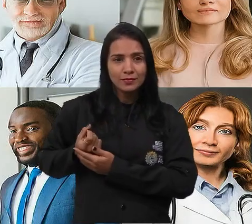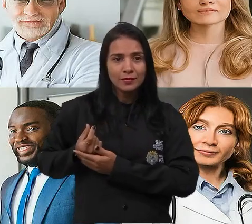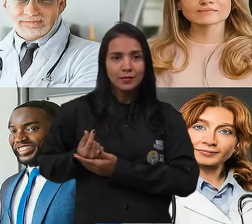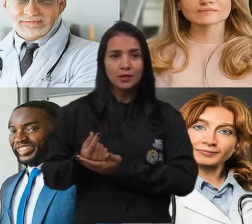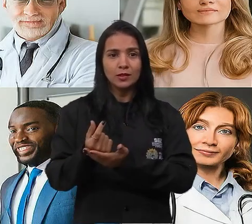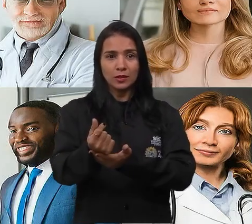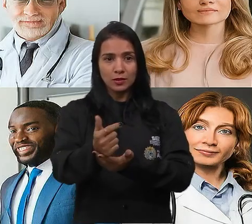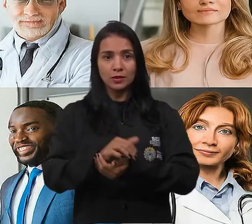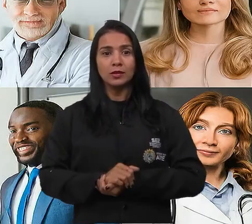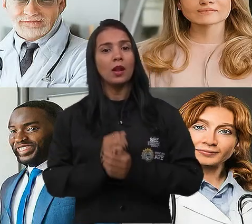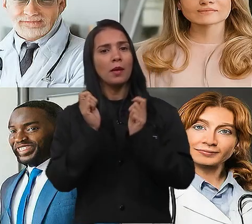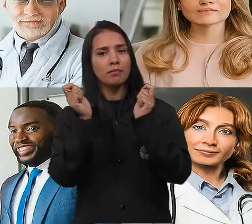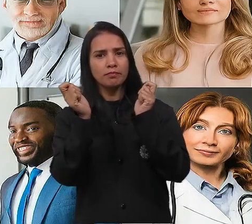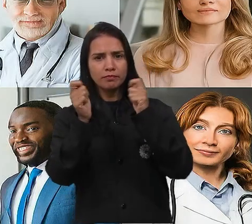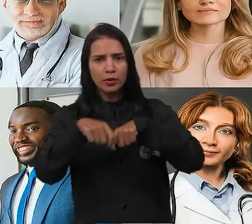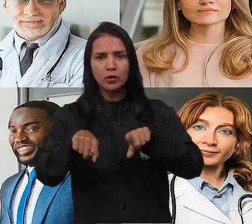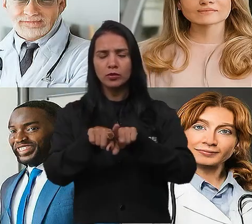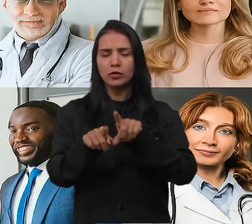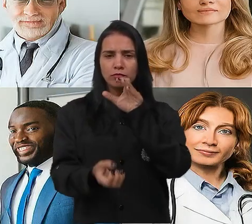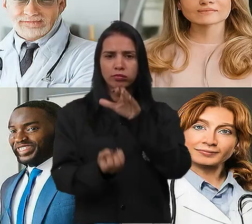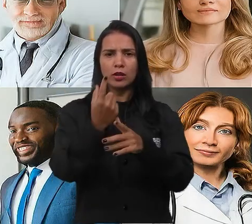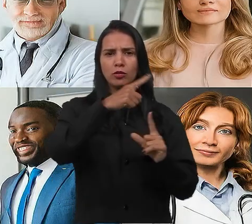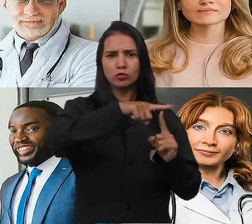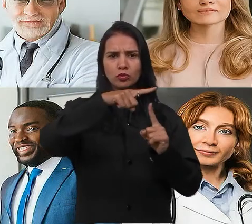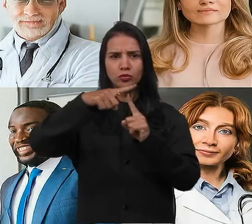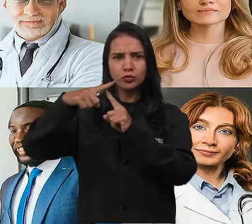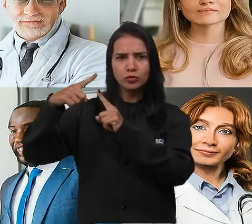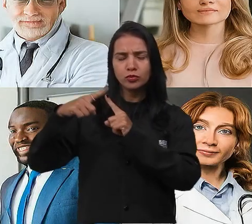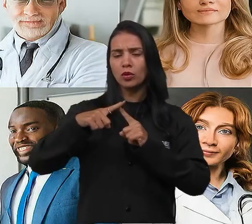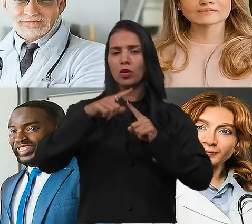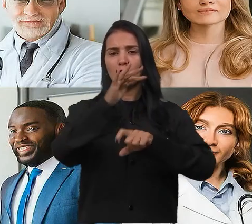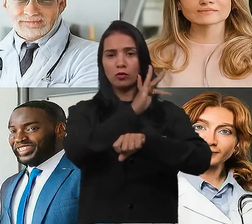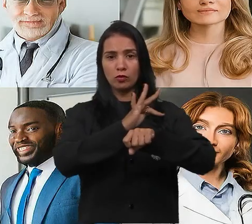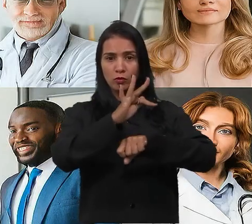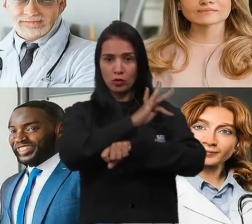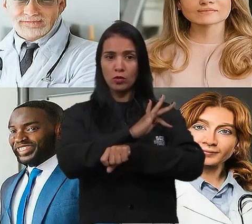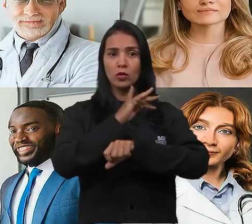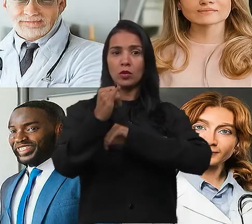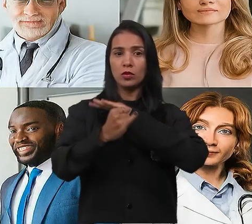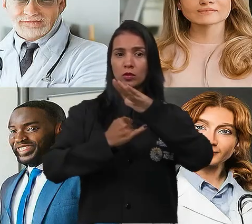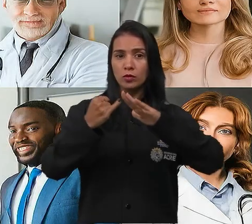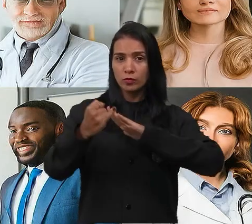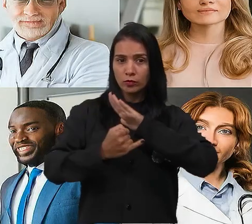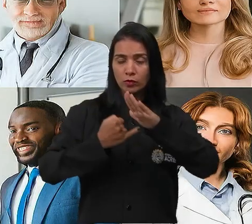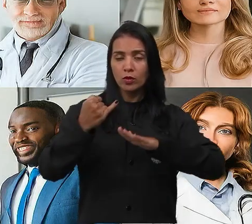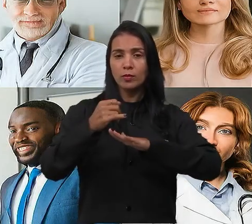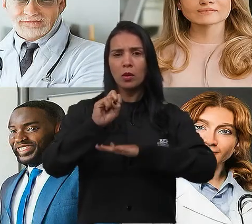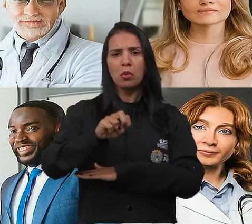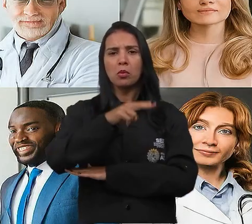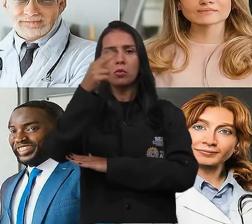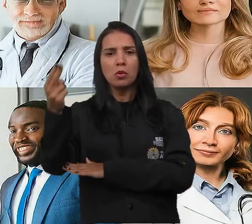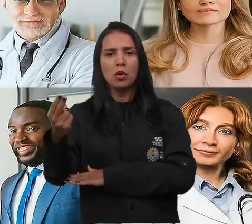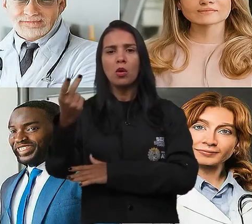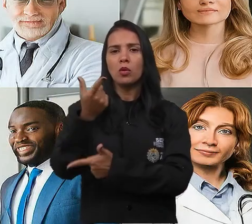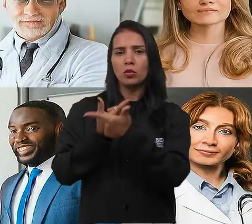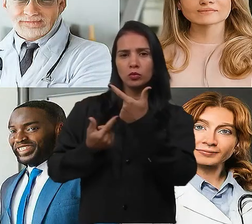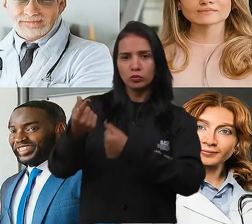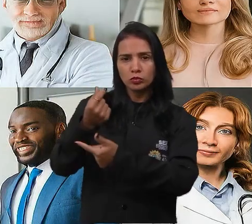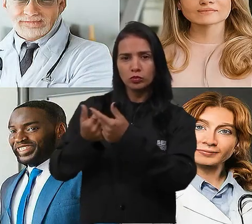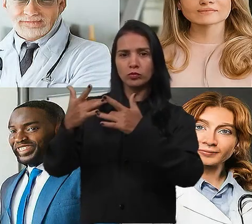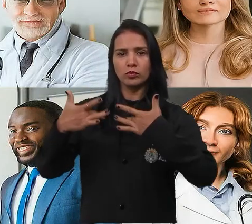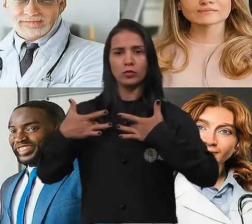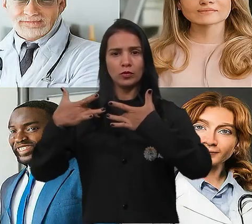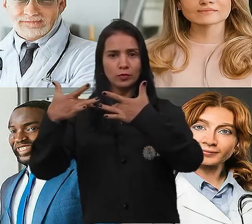se manifestar de diferentes formas: formal, informal ou na economia